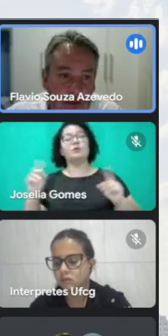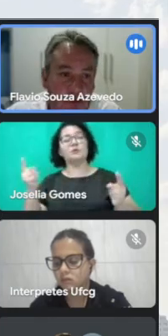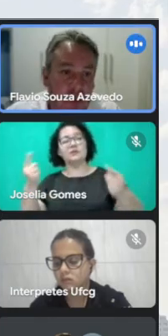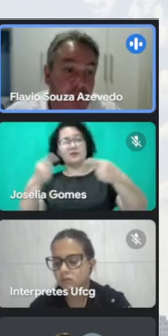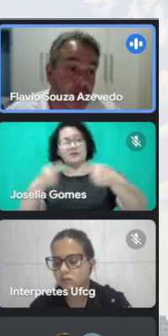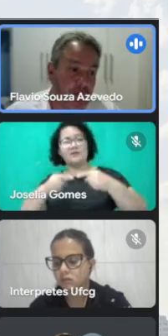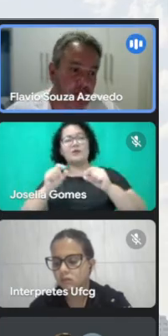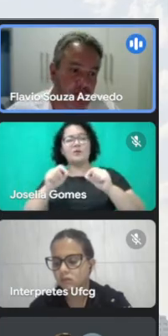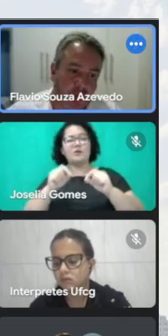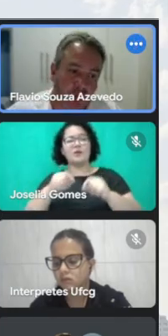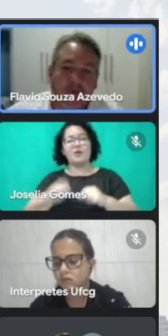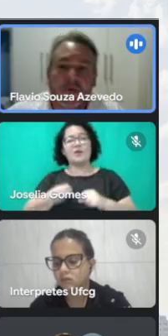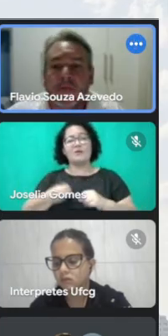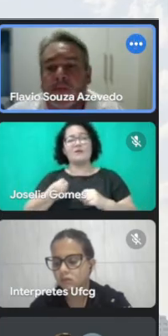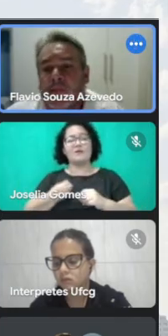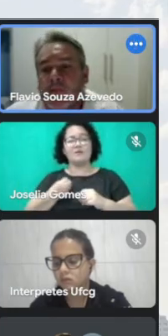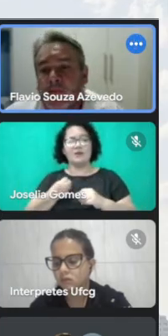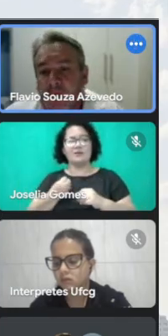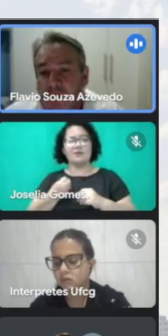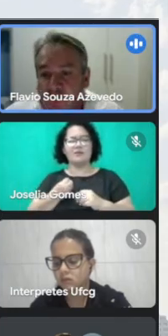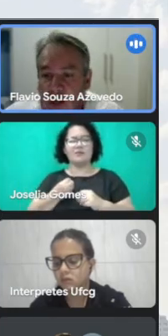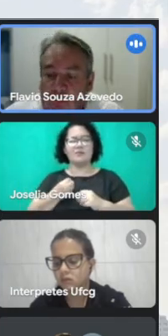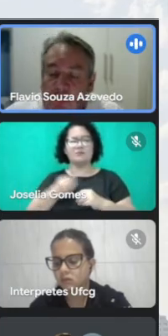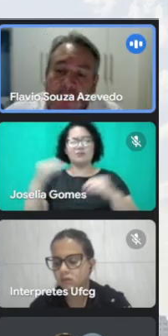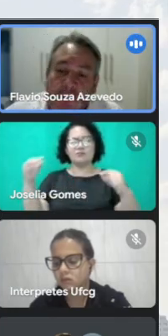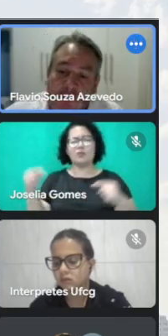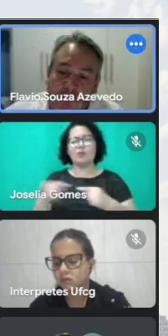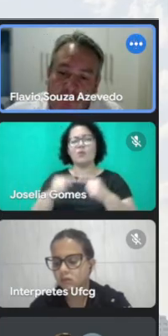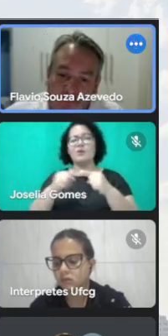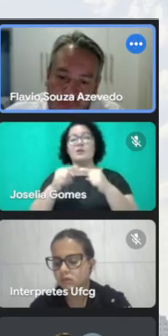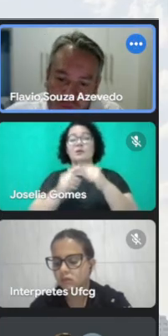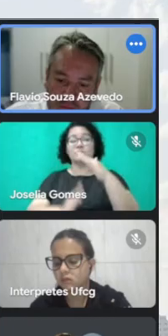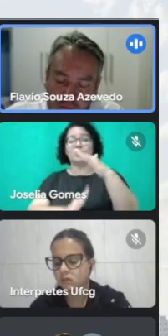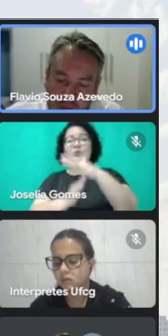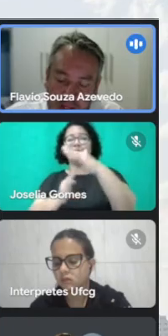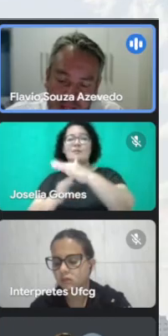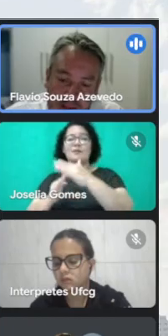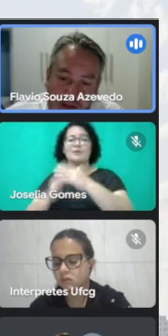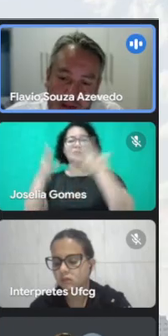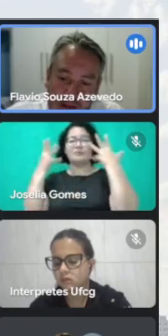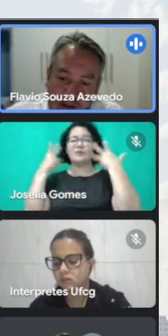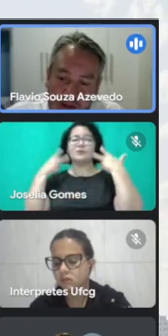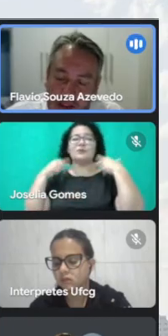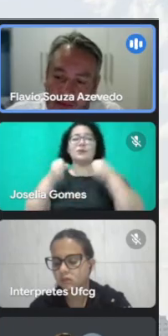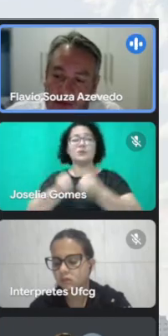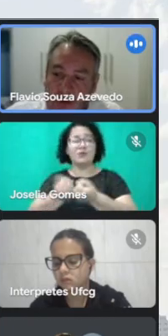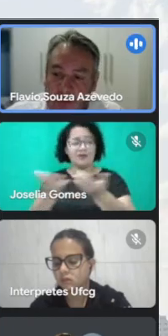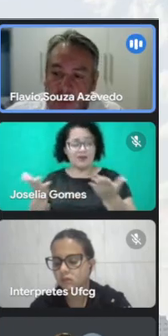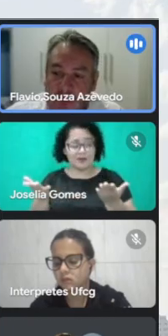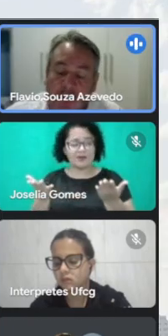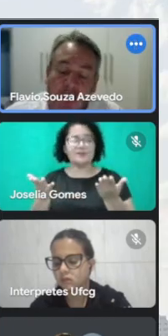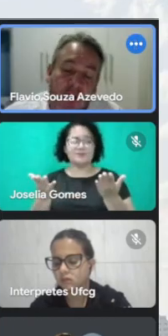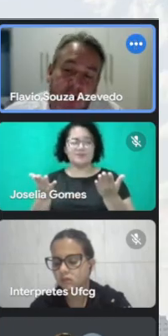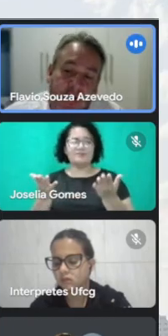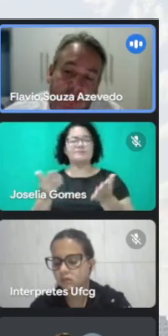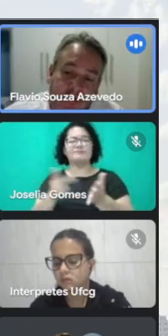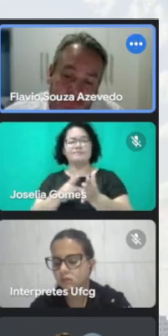princípios e limites que a natureza dispõe. De fato, né? Uma rede de sistemas